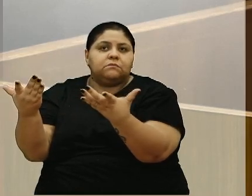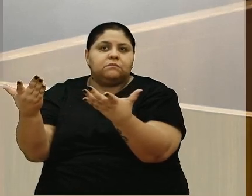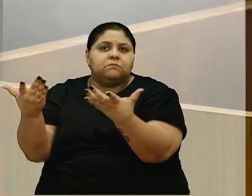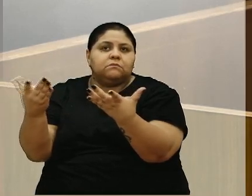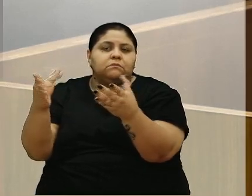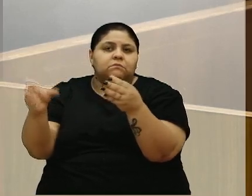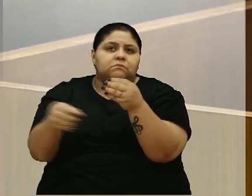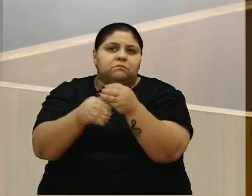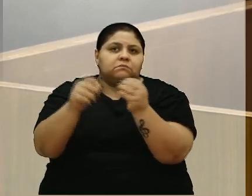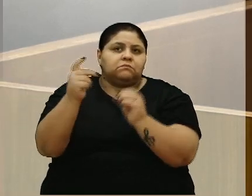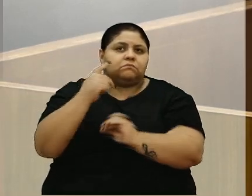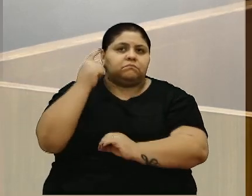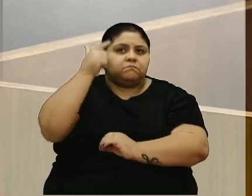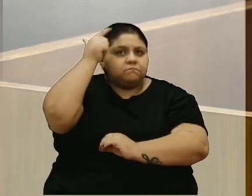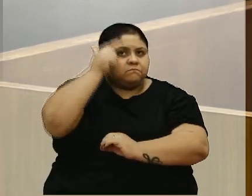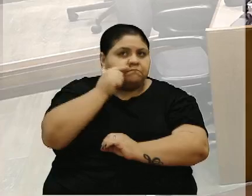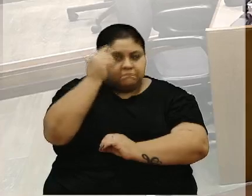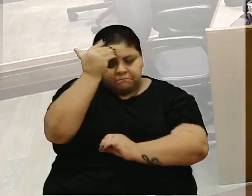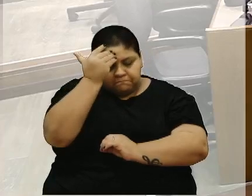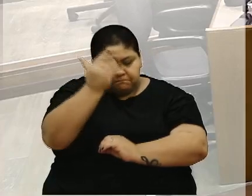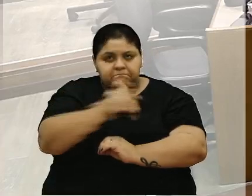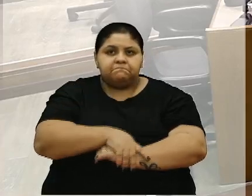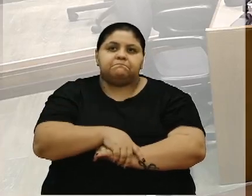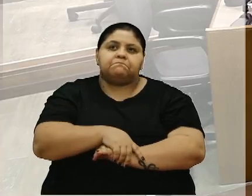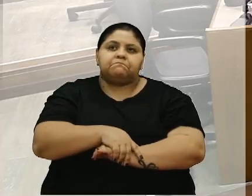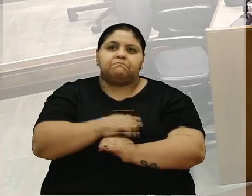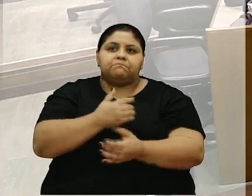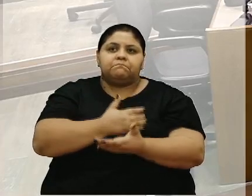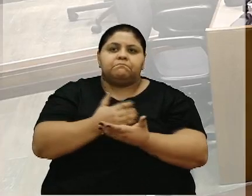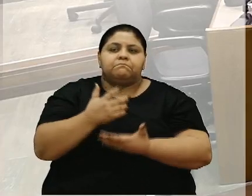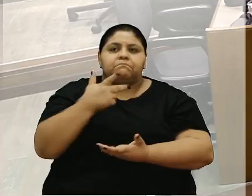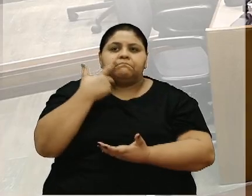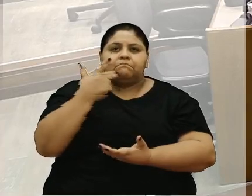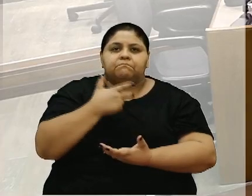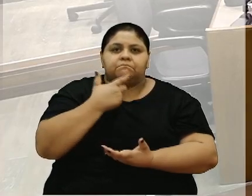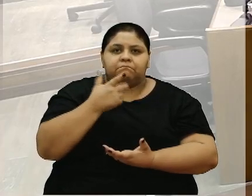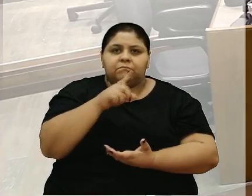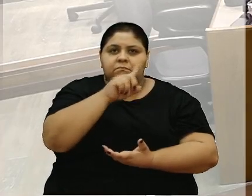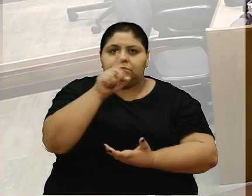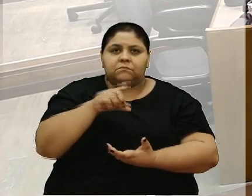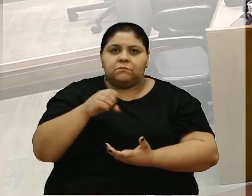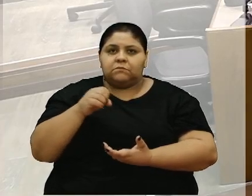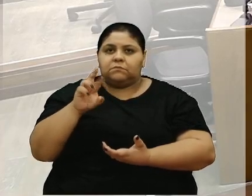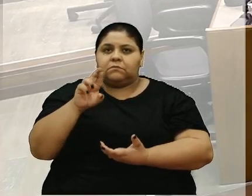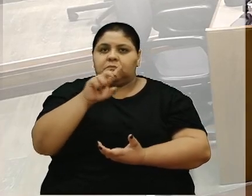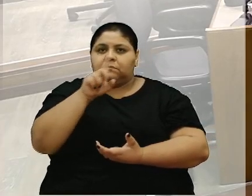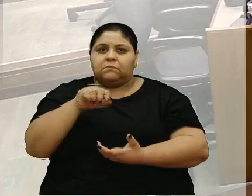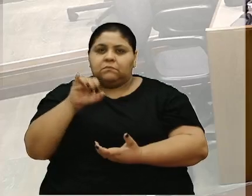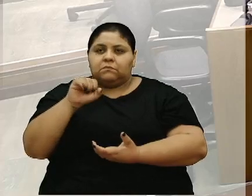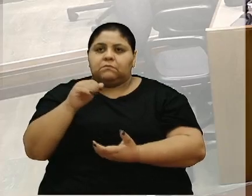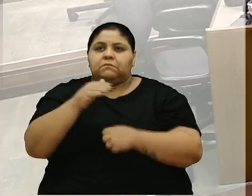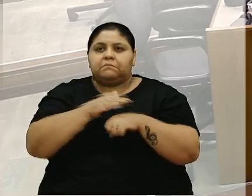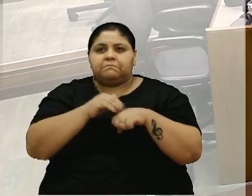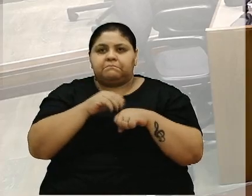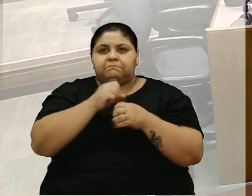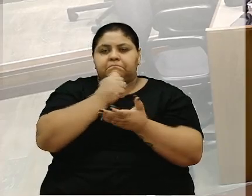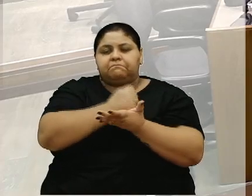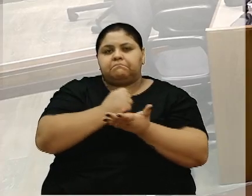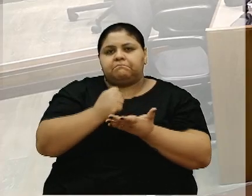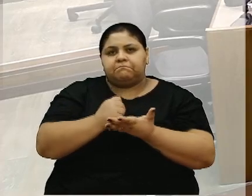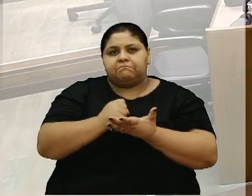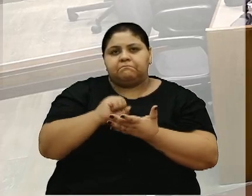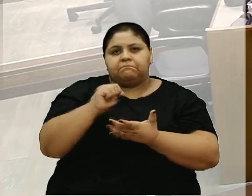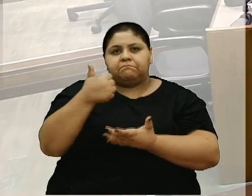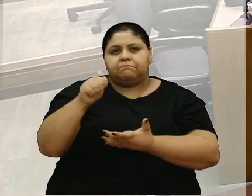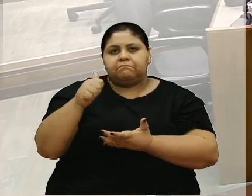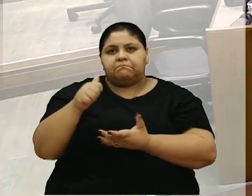Sua parte, vereador. Obrigado, vereador Rafael. Vamos começar falando do Zorzi, querido. Quem me contratou à época, fiquei 11